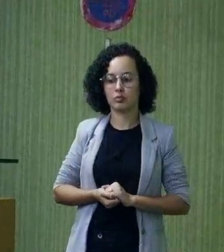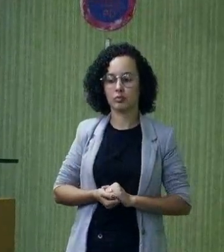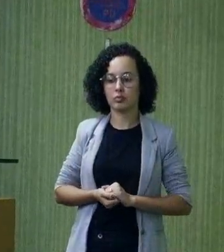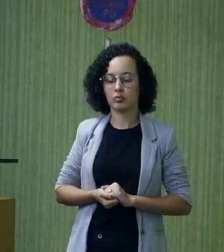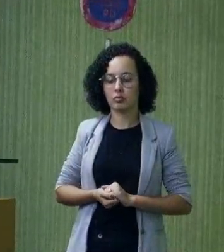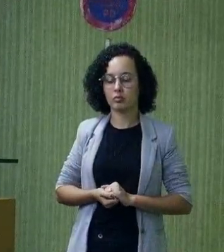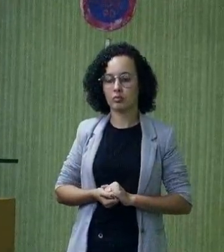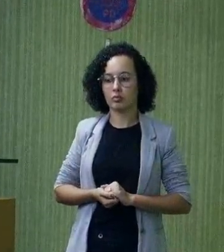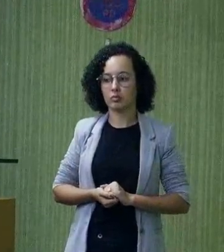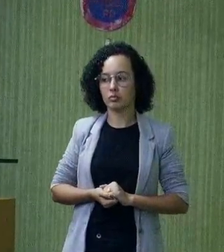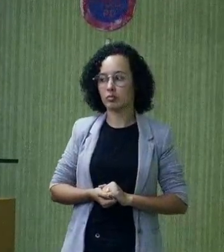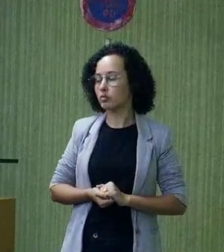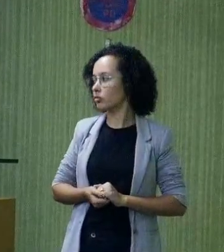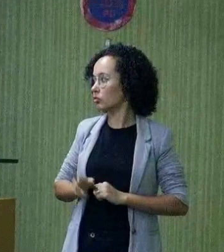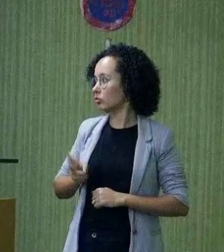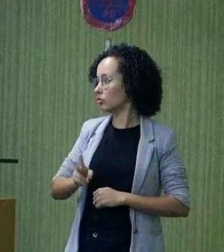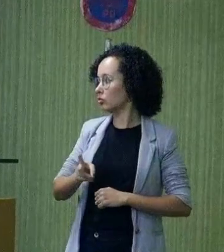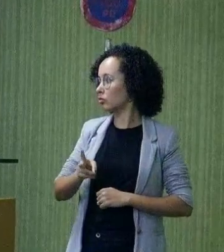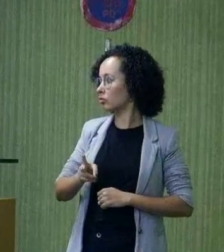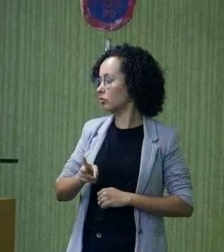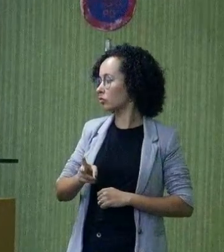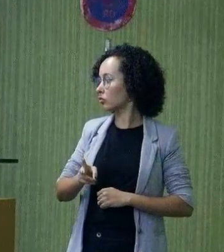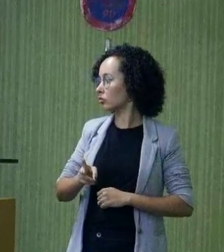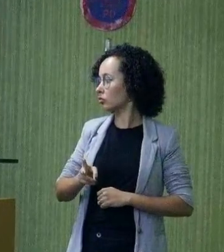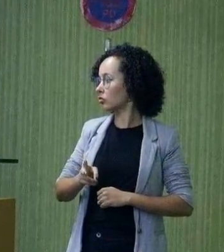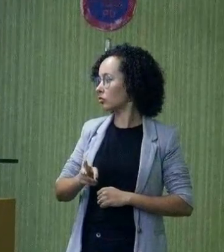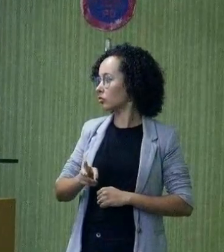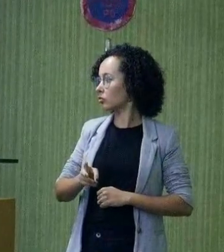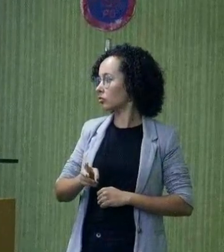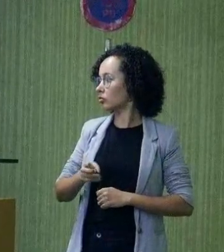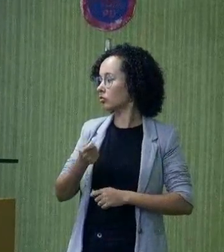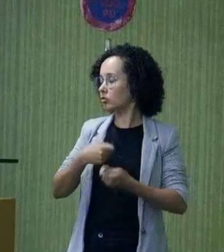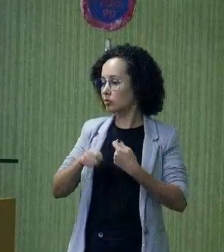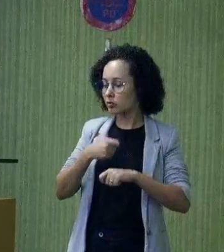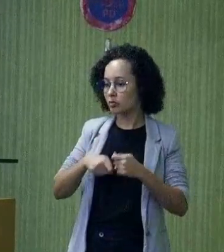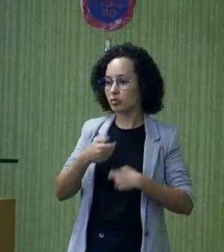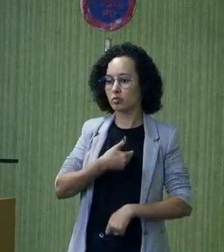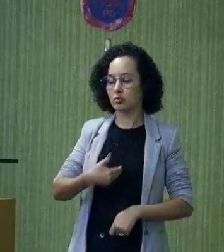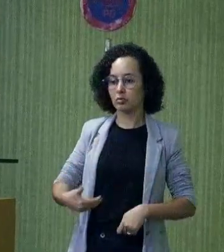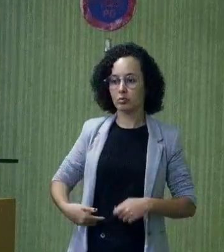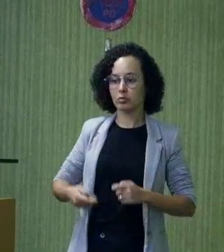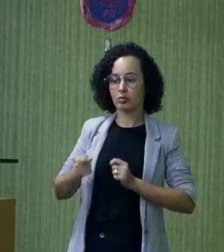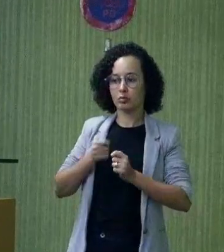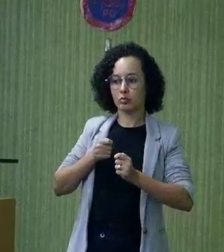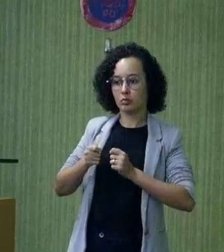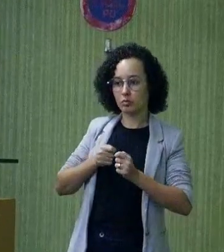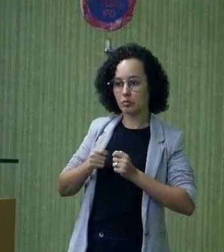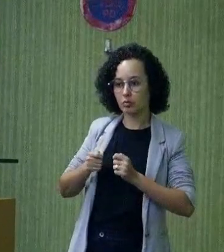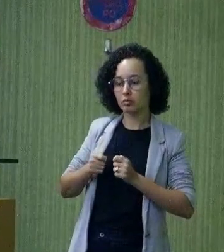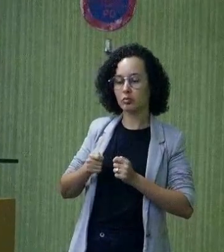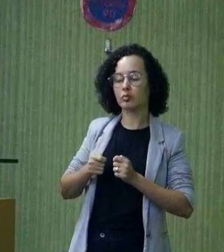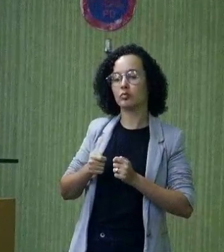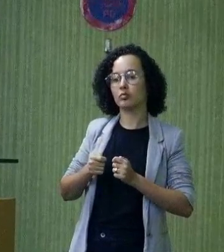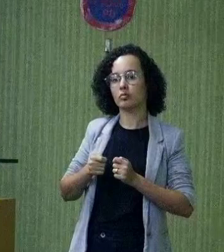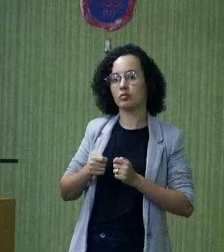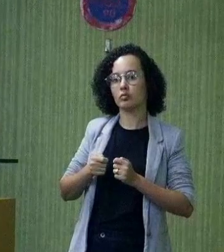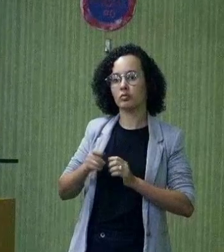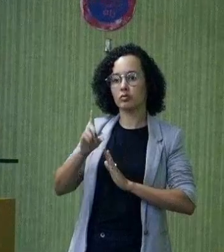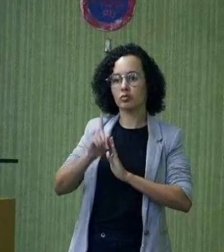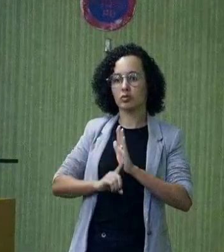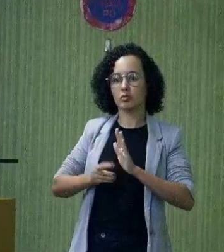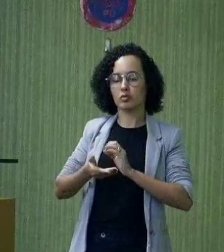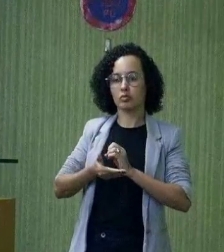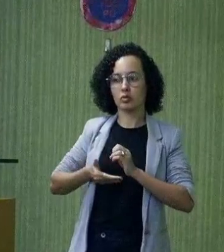ou continua aqui é outra obra né boa administração pública e controle caminhos para concretização dos direitos